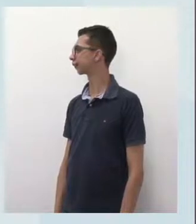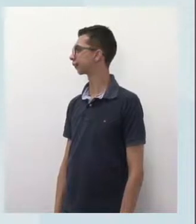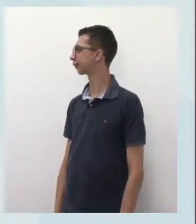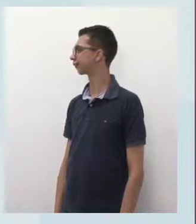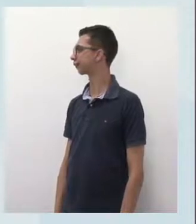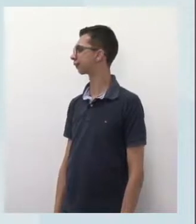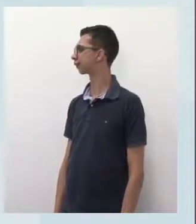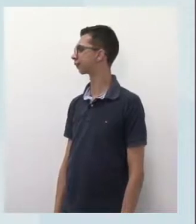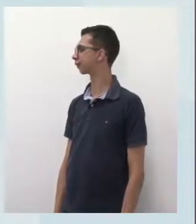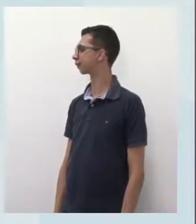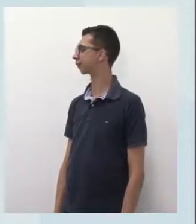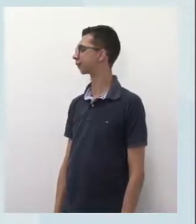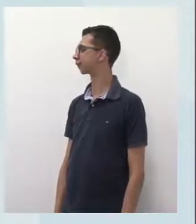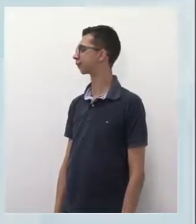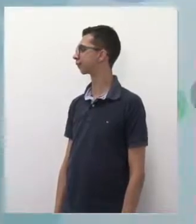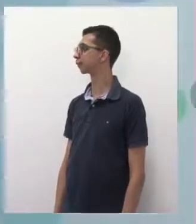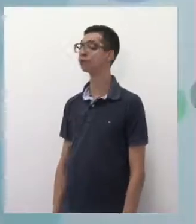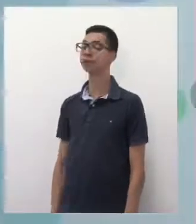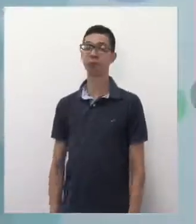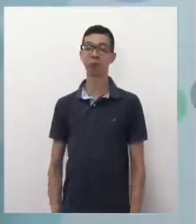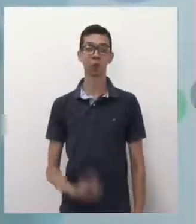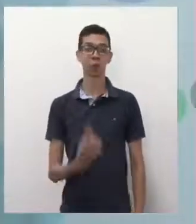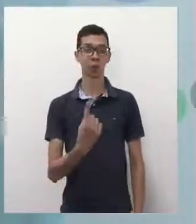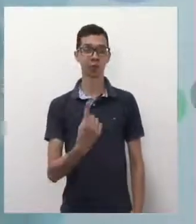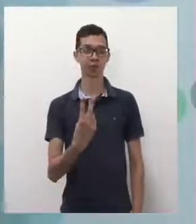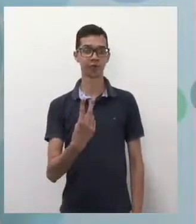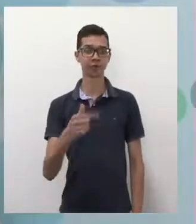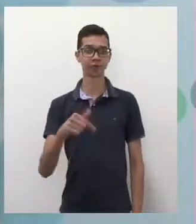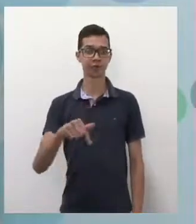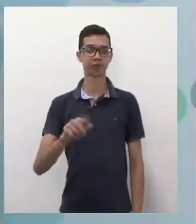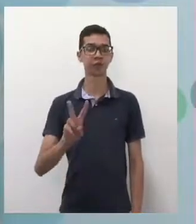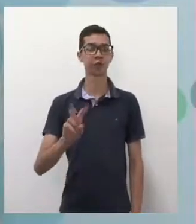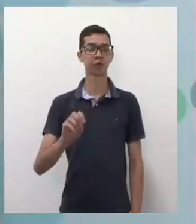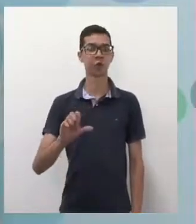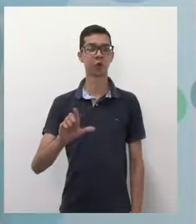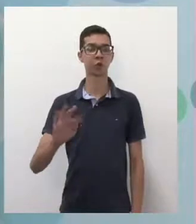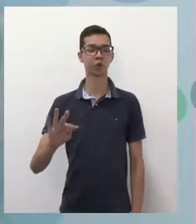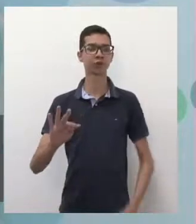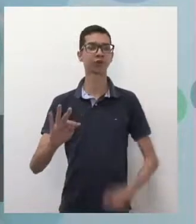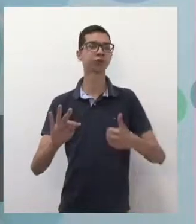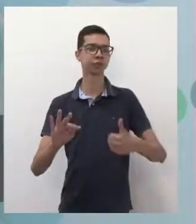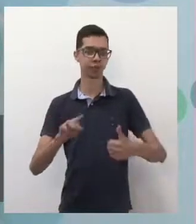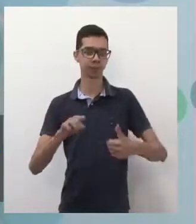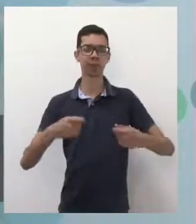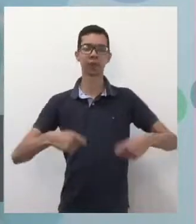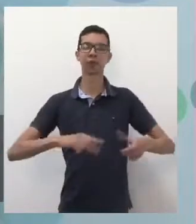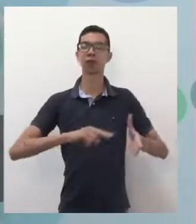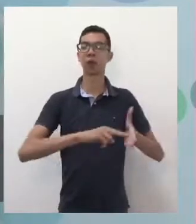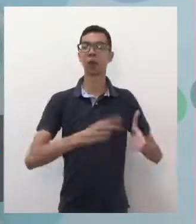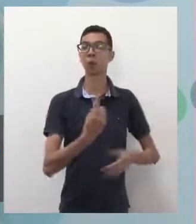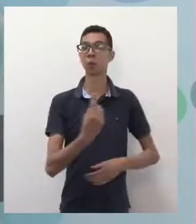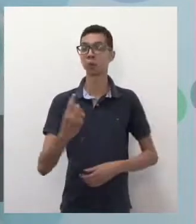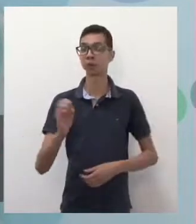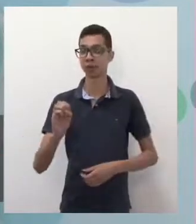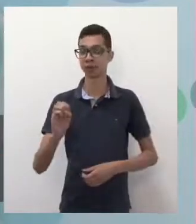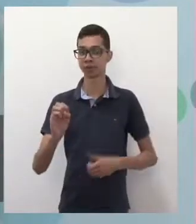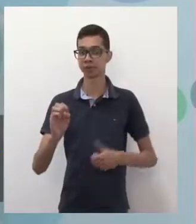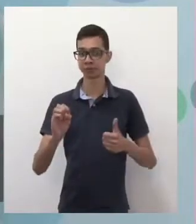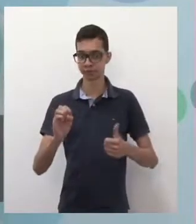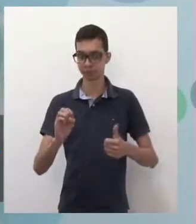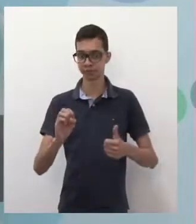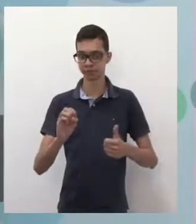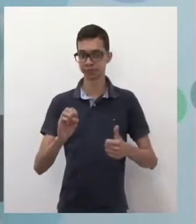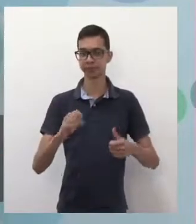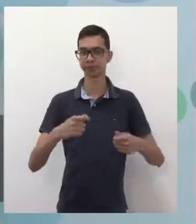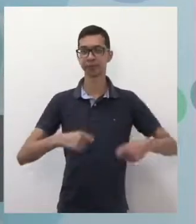uma bateriazinha de carro. 127 volts, tá bom? Então você tem que colocar na tomada 110. Aí